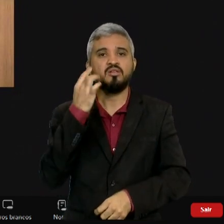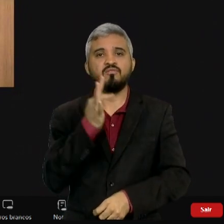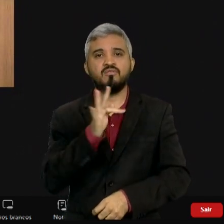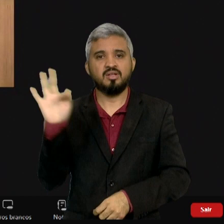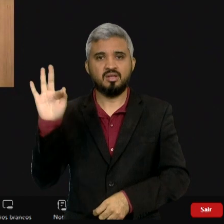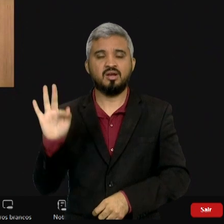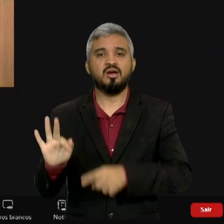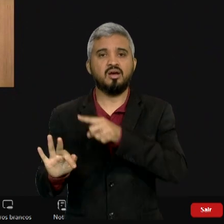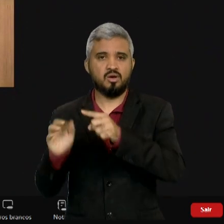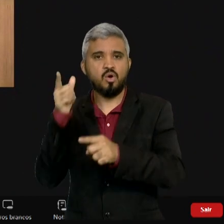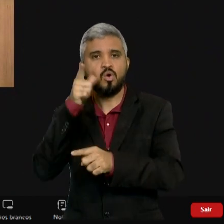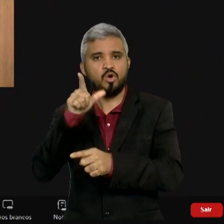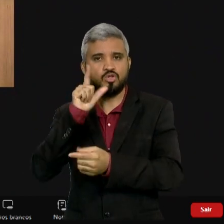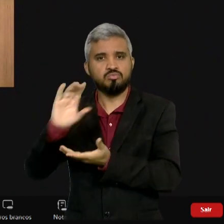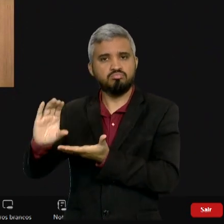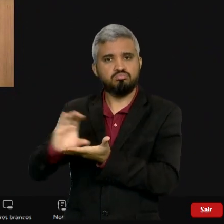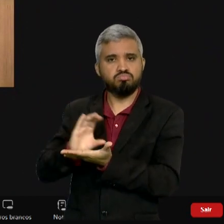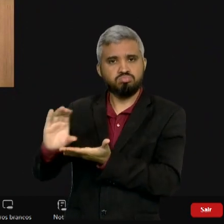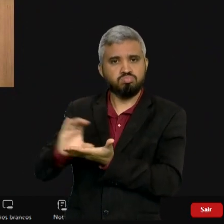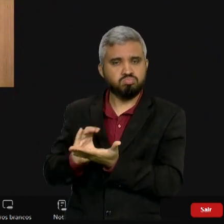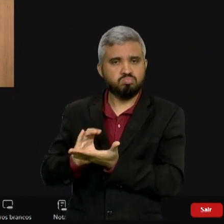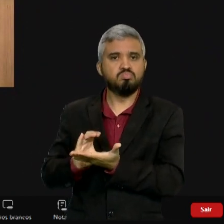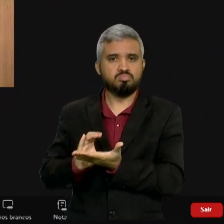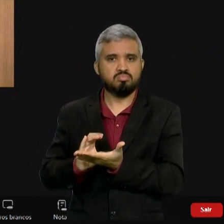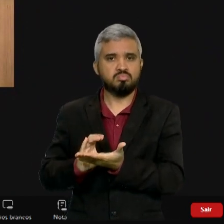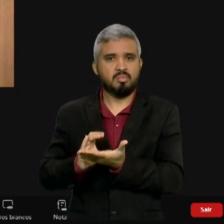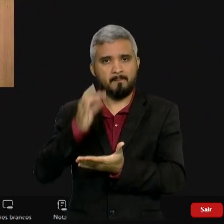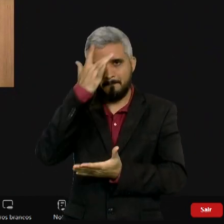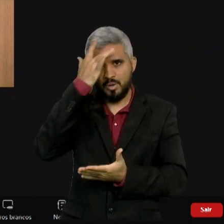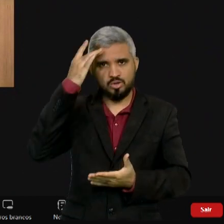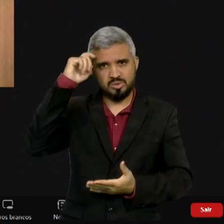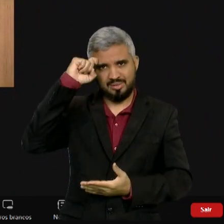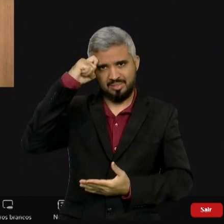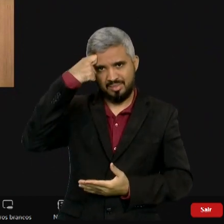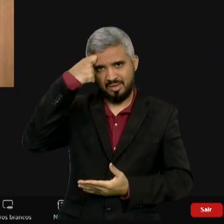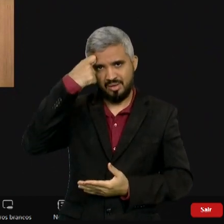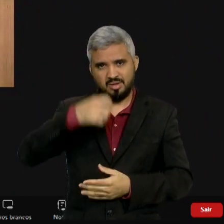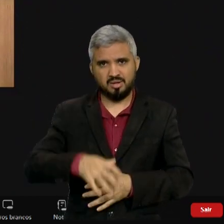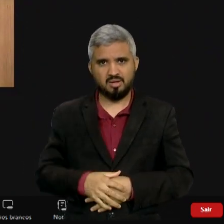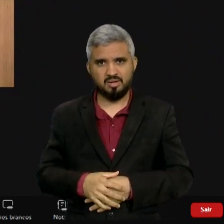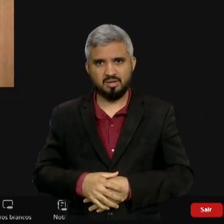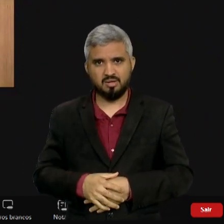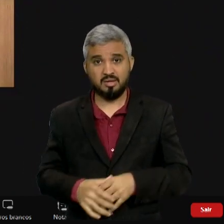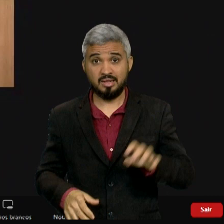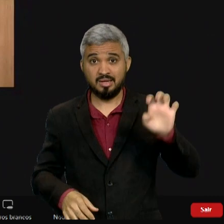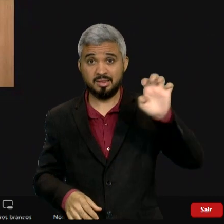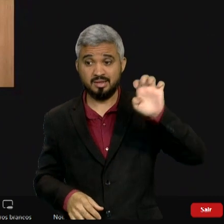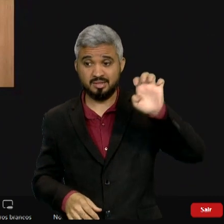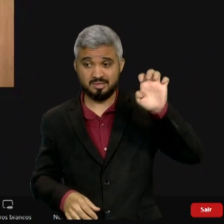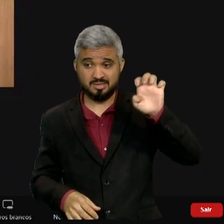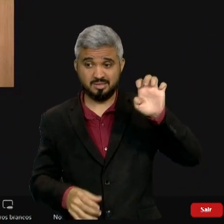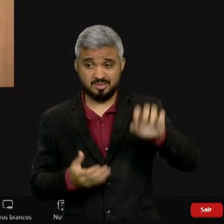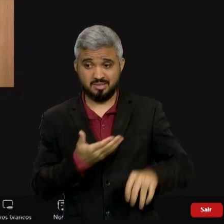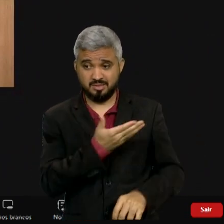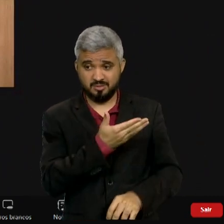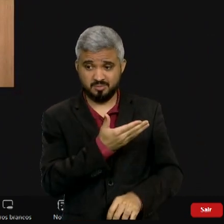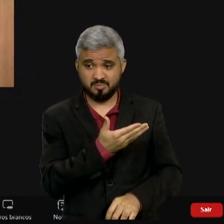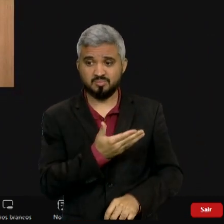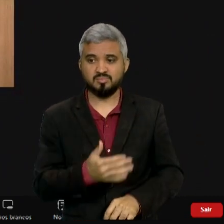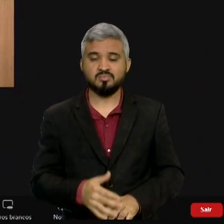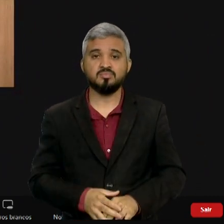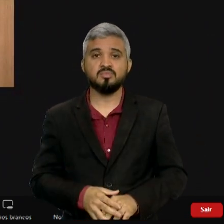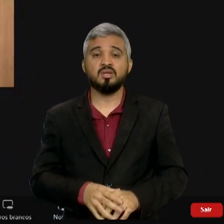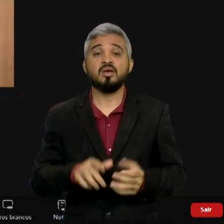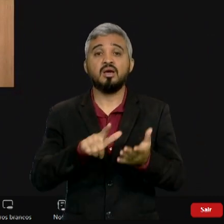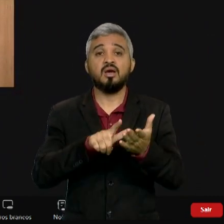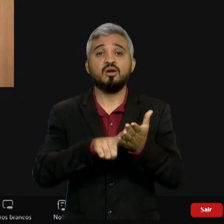fundo turbinado para pessoas negras. O da esquerda, a Folha de São Paulo, fez uma